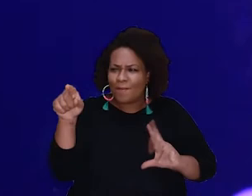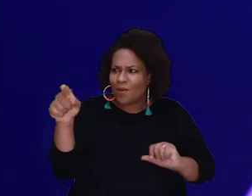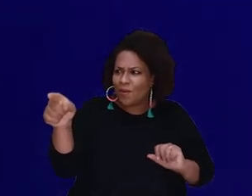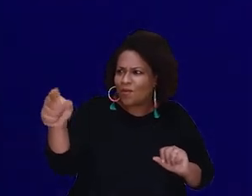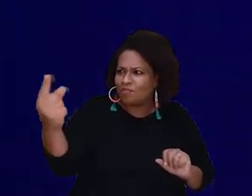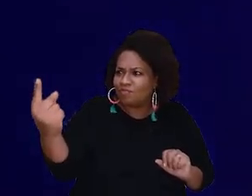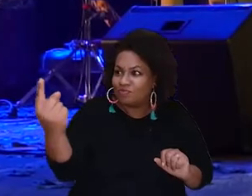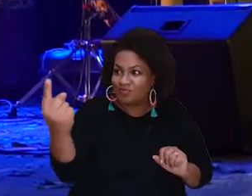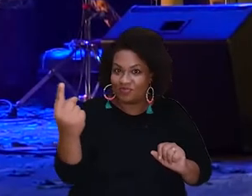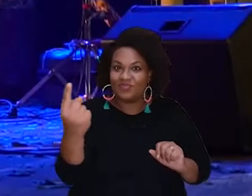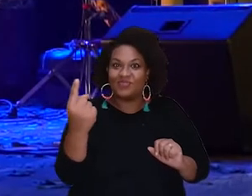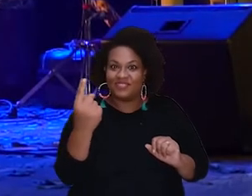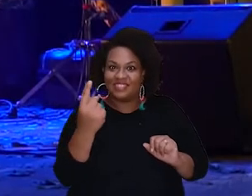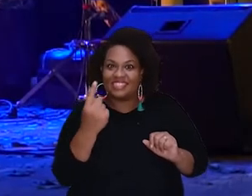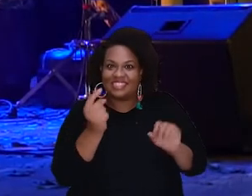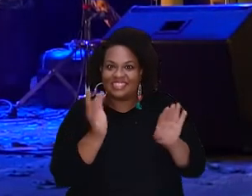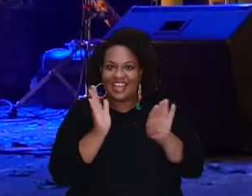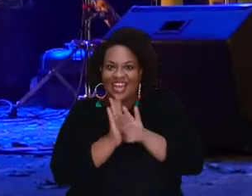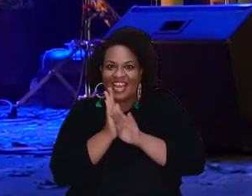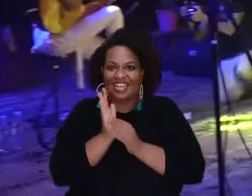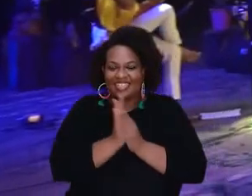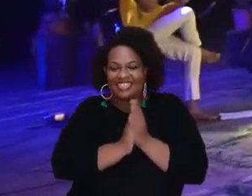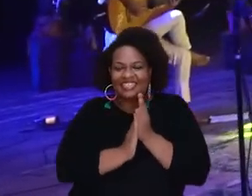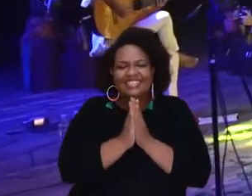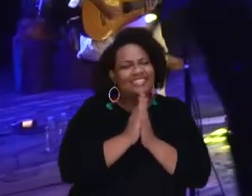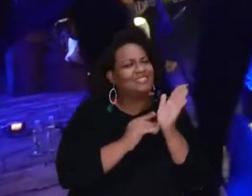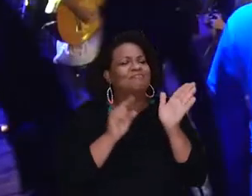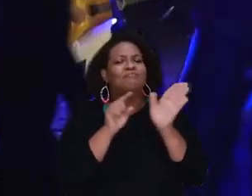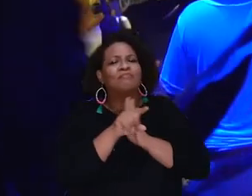amor apontou lá na avenida, tá pra chegar.